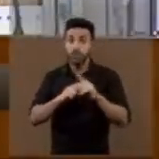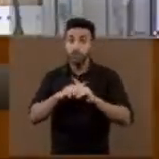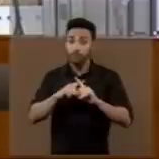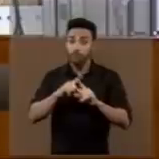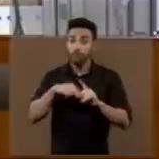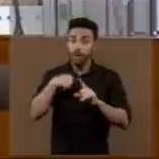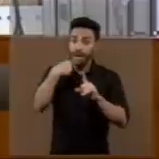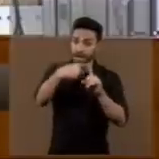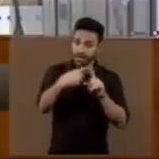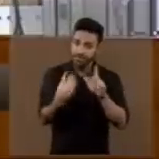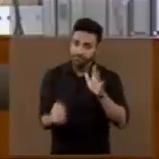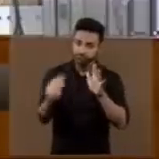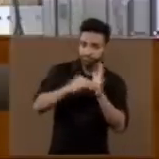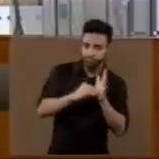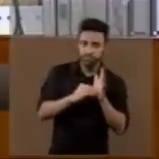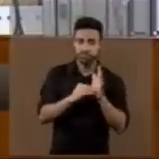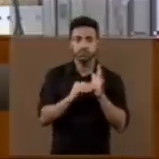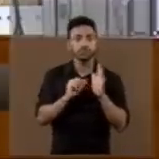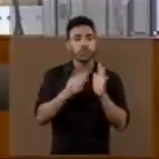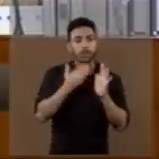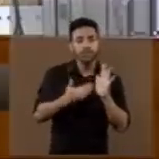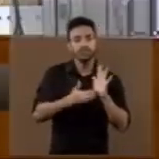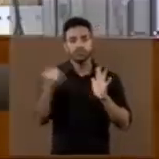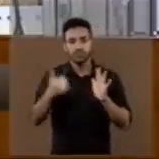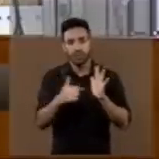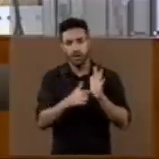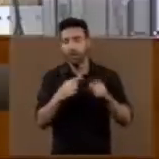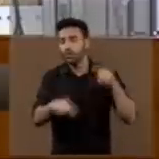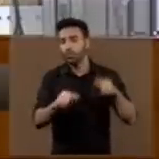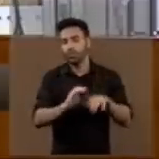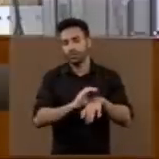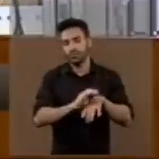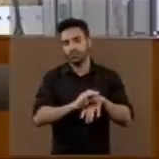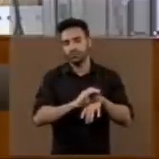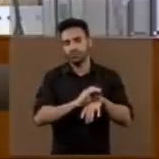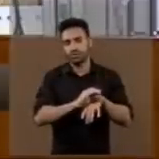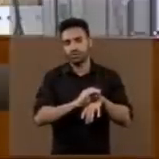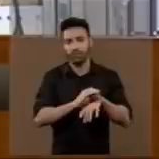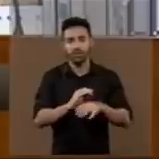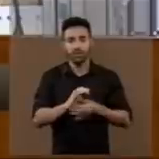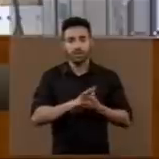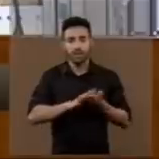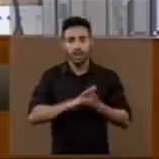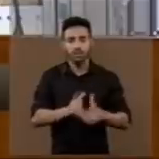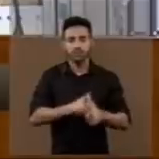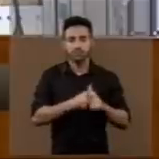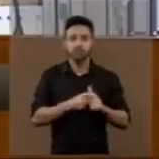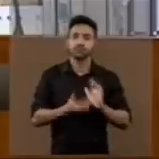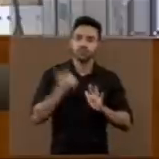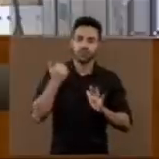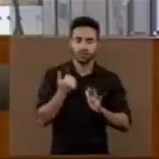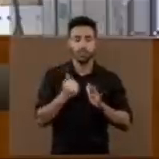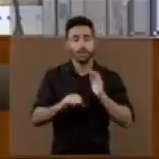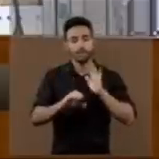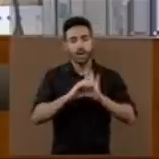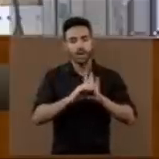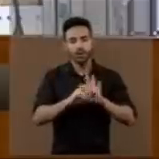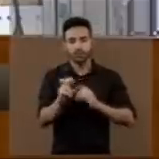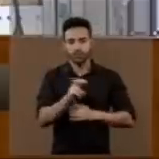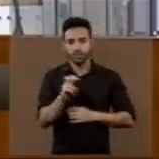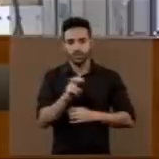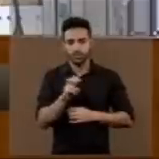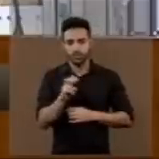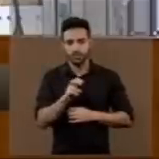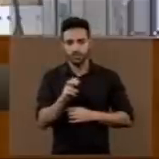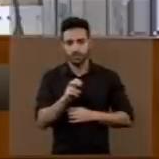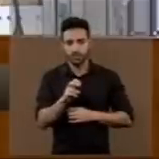acréscimo da exclusão por inconstitucionalidade da expressão sem efeito suspensivo constante do parágrafo 5º,